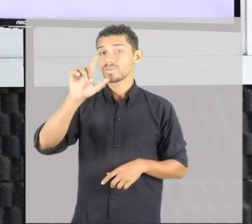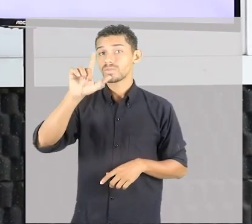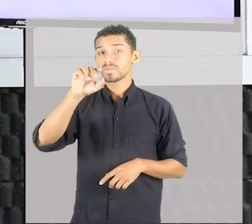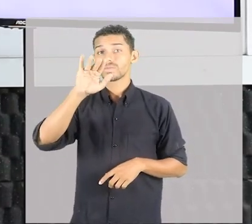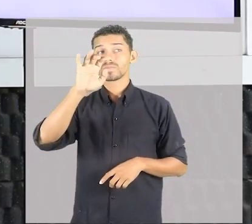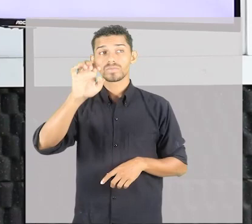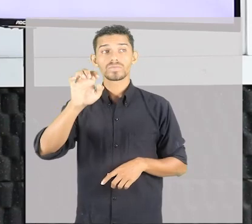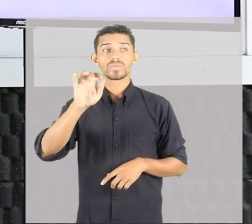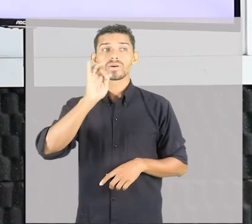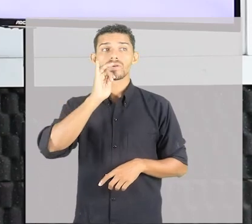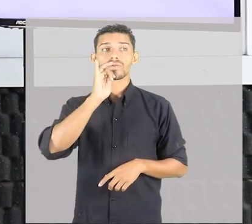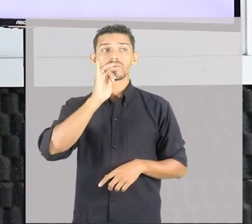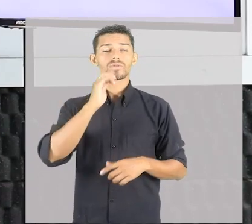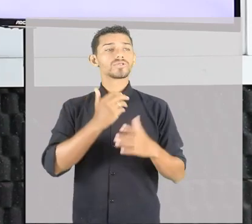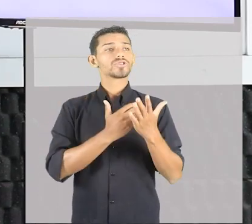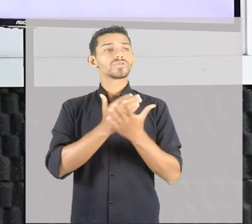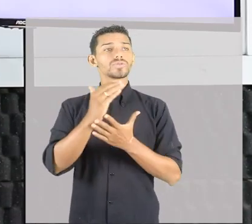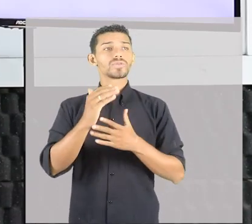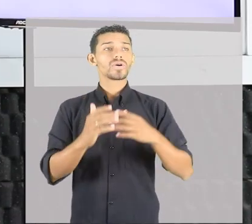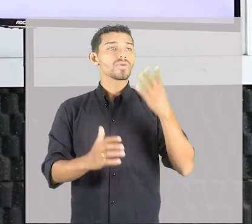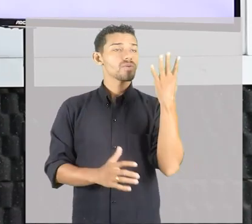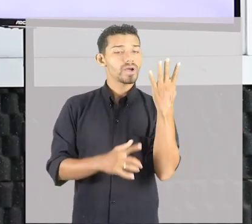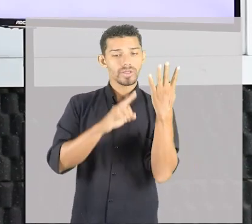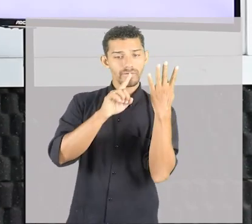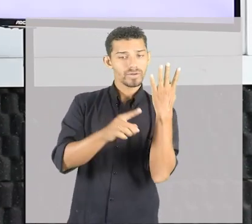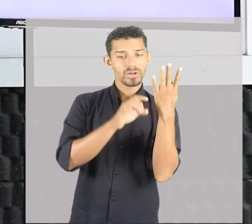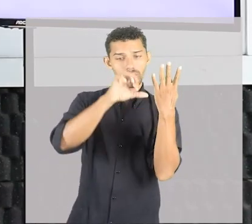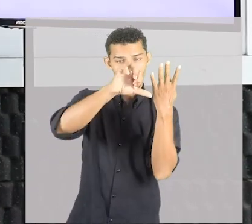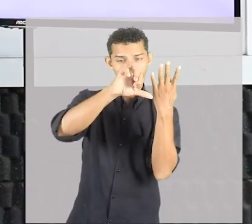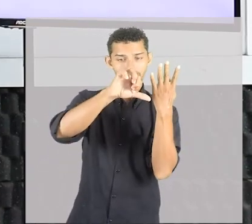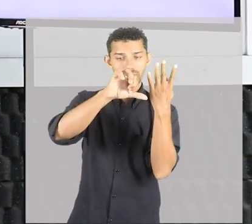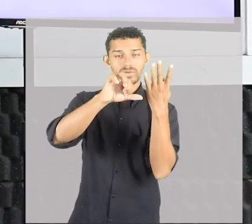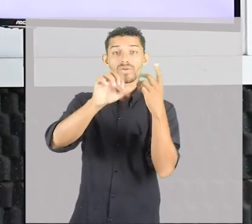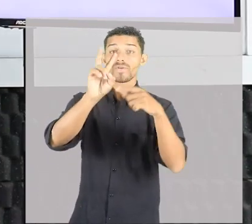l então vou chamar de volume Inicial 4,9 l